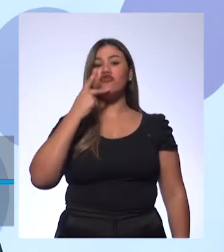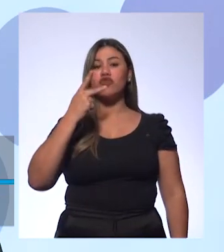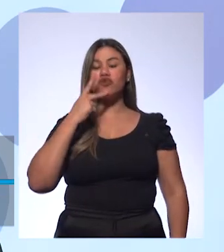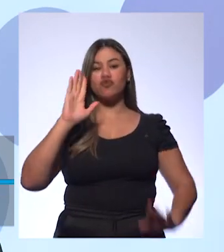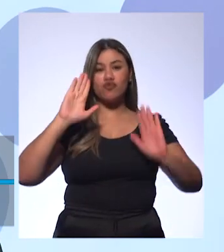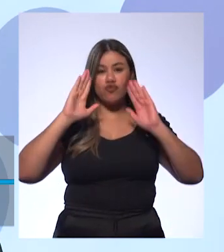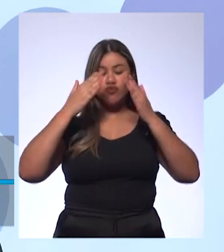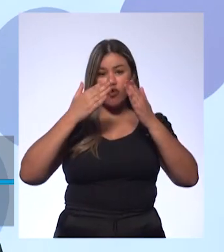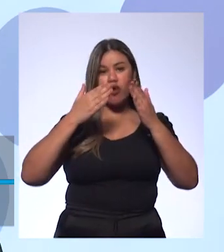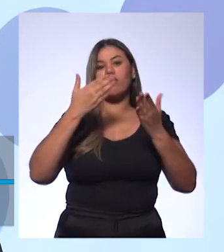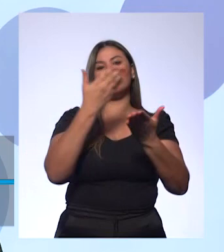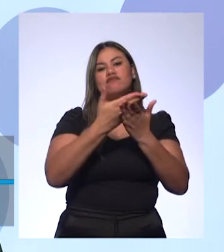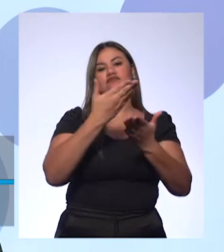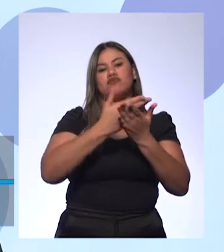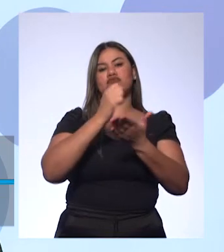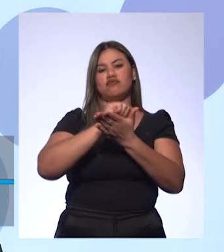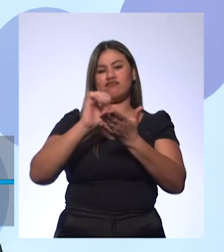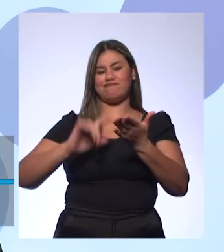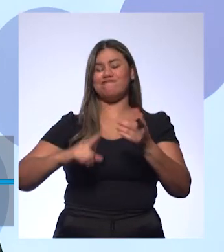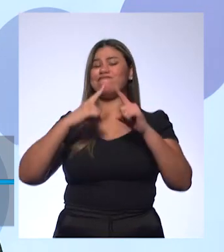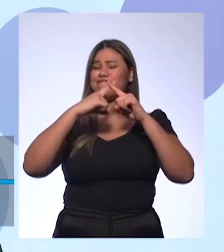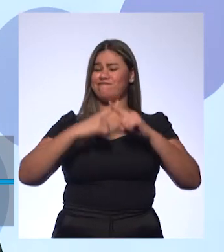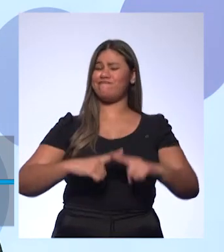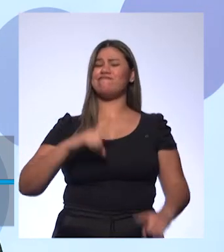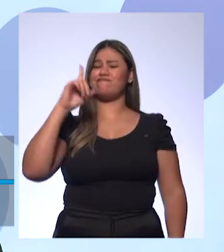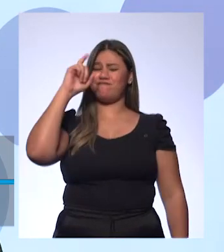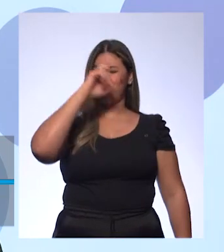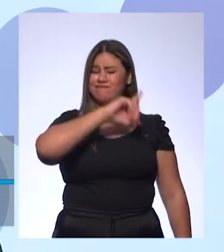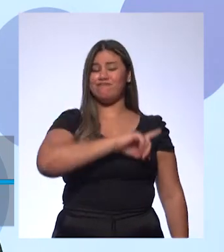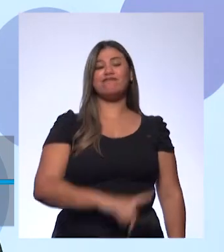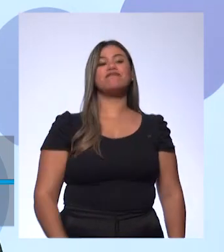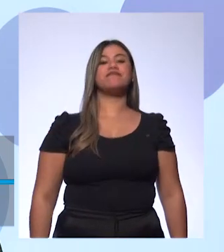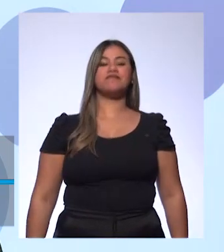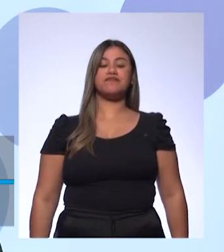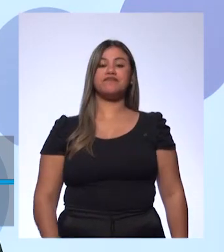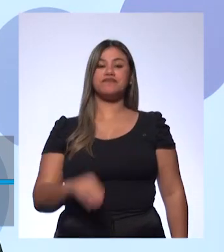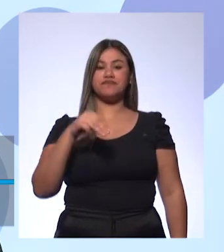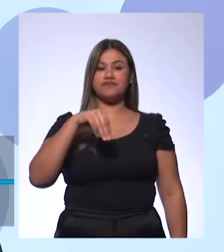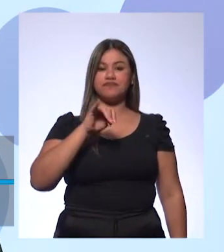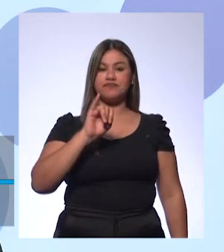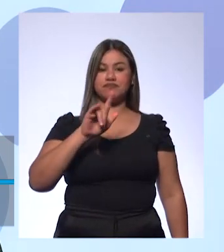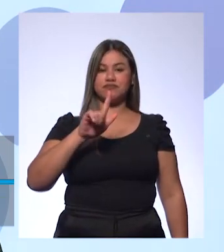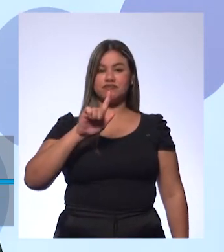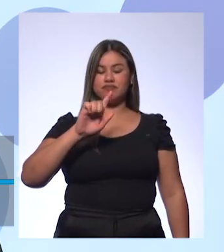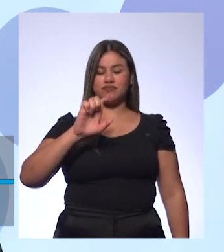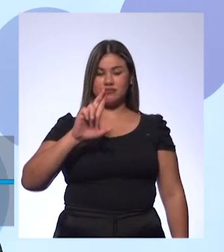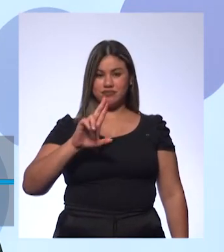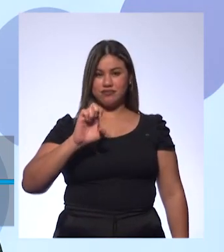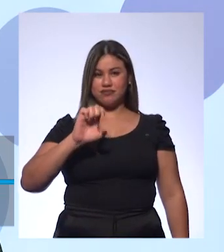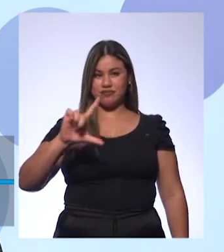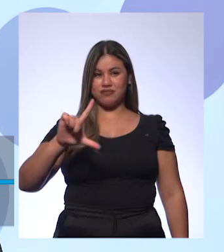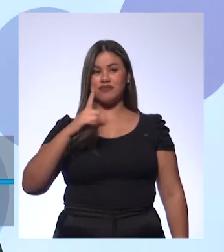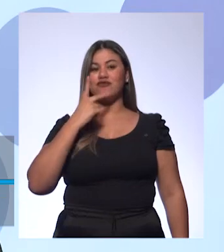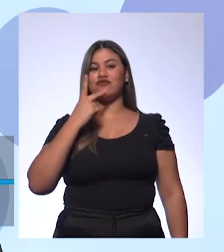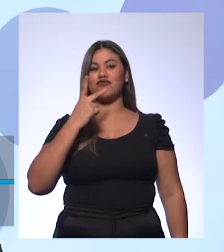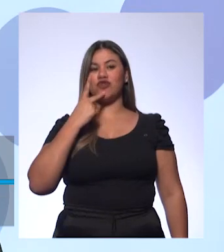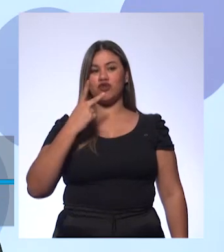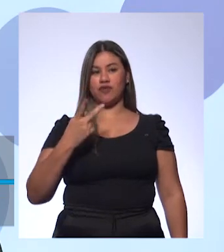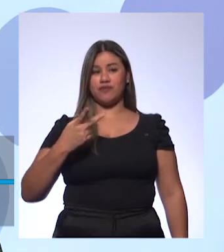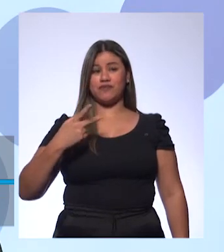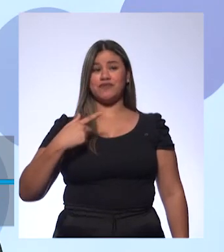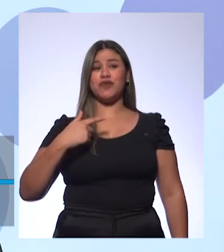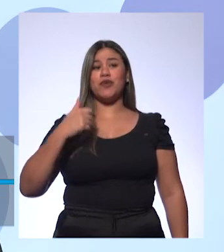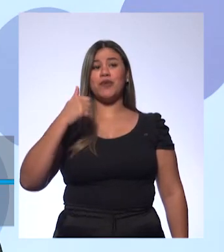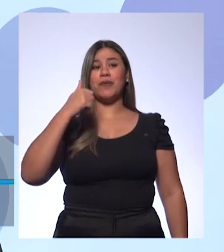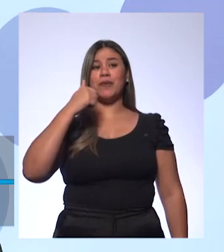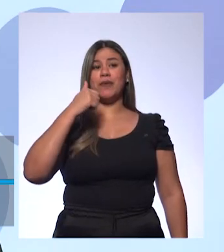e nas atividades, né, que é o maior desafio. O Miguel colocou uma resposta aqui que ele até quantificou. Tomei um fora